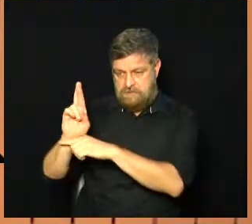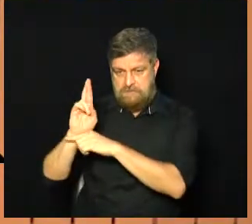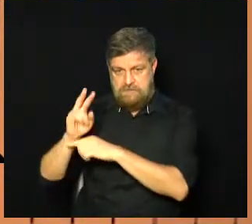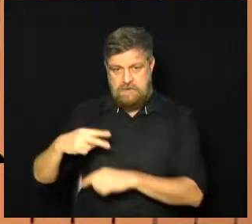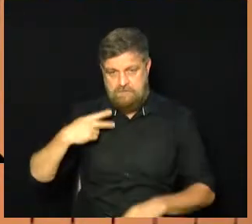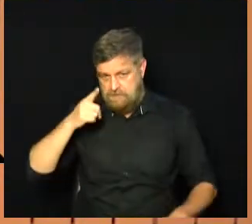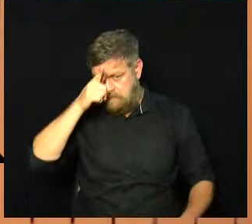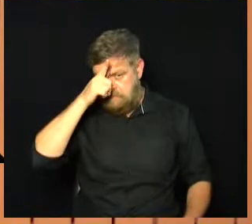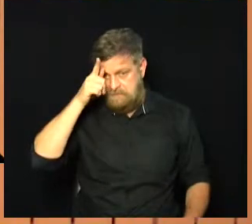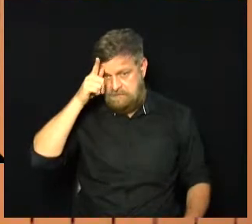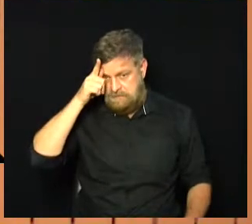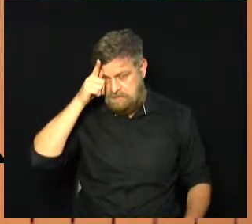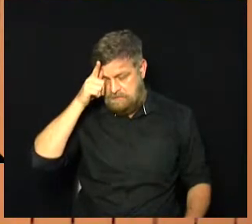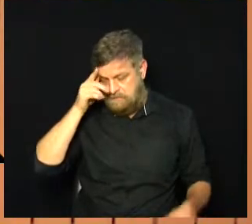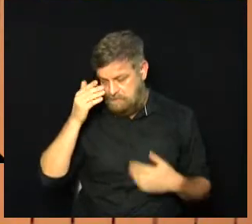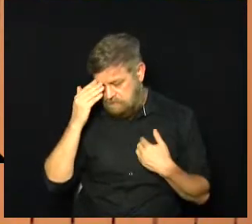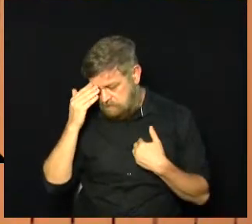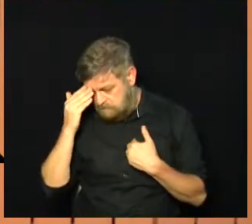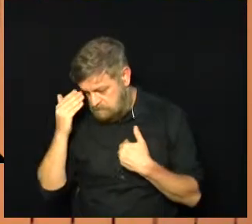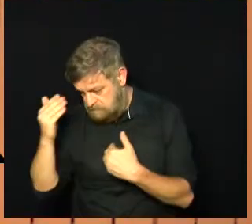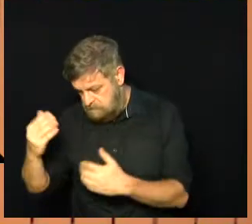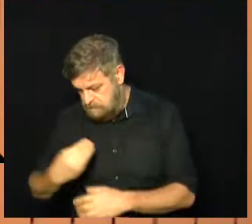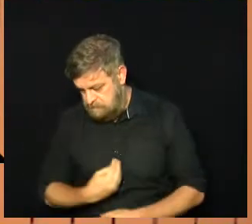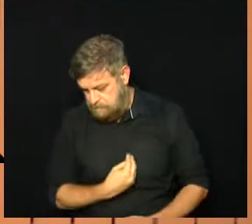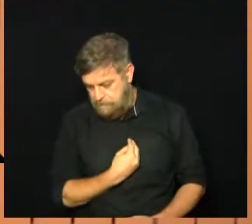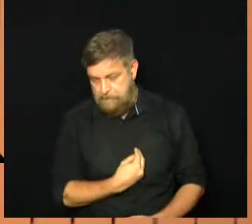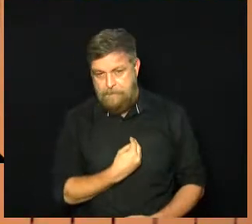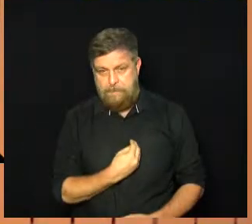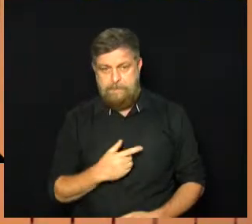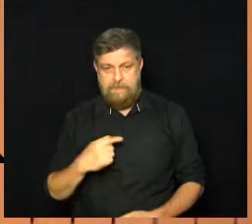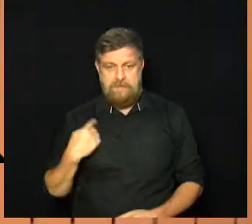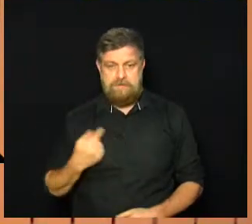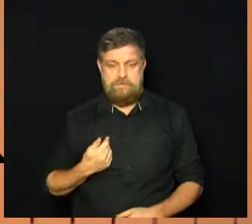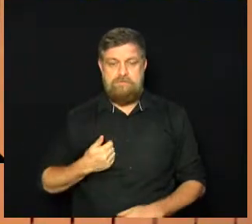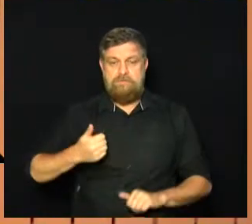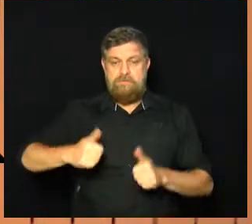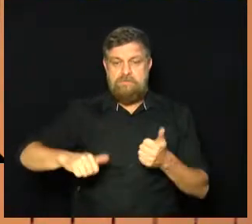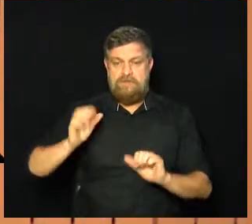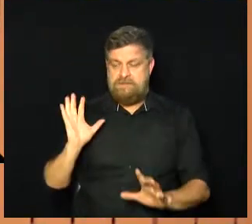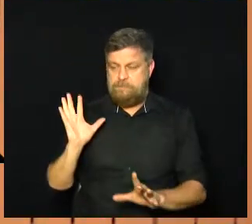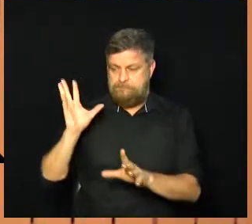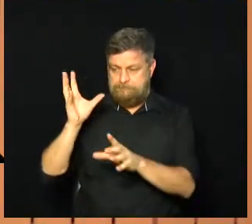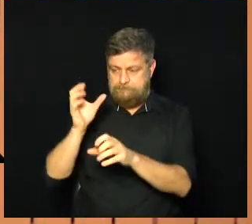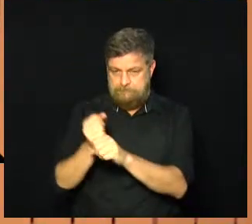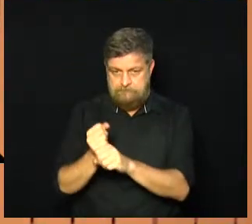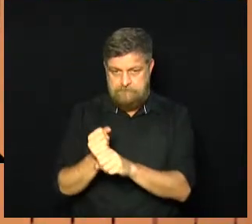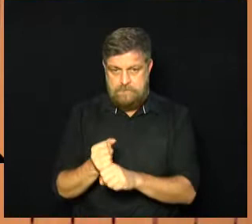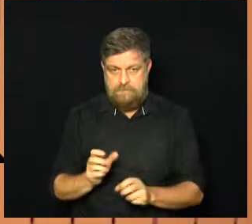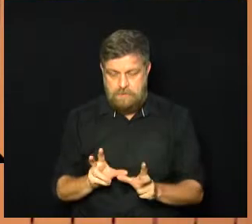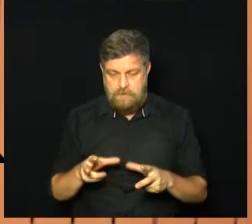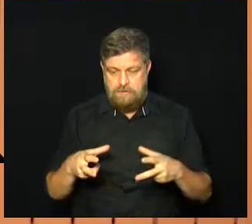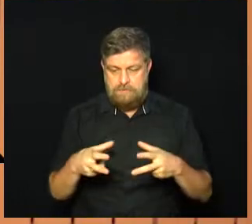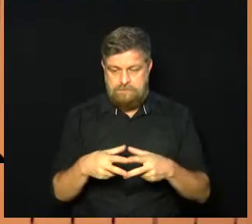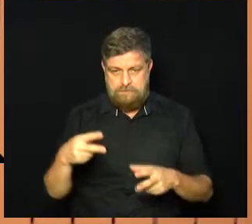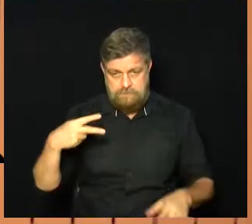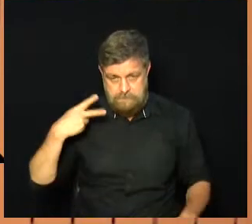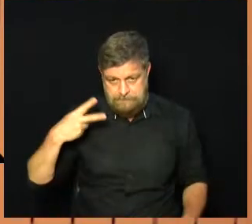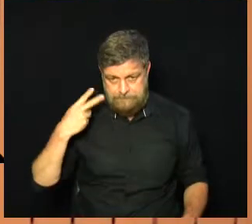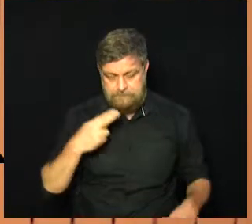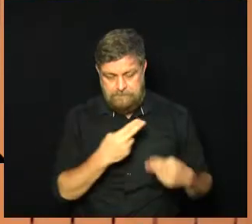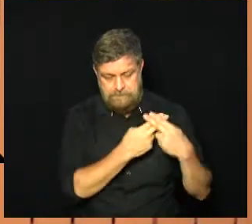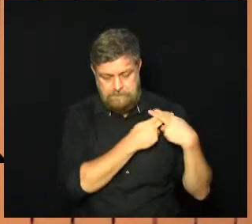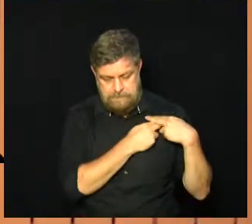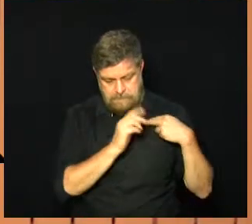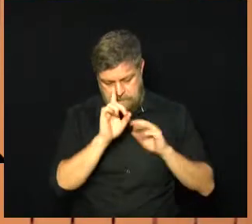Gustavo Peta. Muitíssimo obrigada pela sua participação. A gente está fazendo um balanço do que foi aqui a comissão, né,